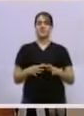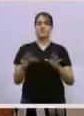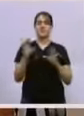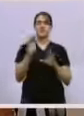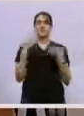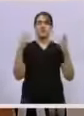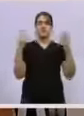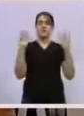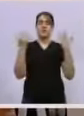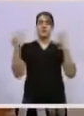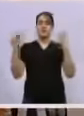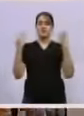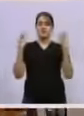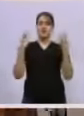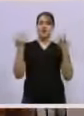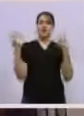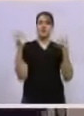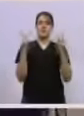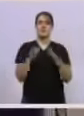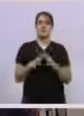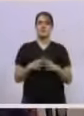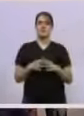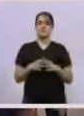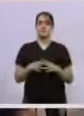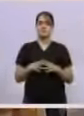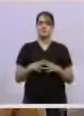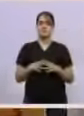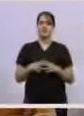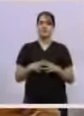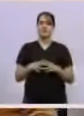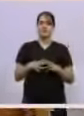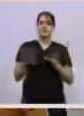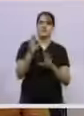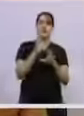Podemos nos assentando e cantando mais uma vez o refrão do salmo. Proclamai.